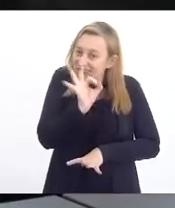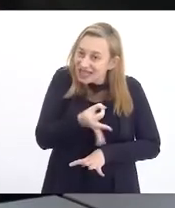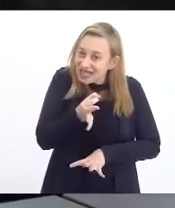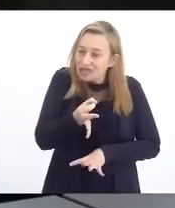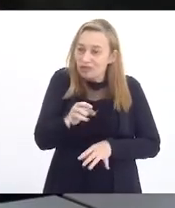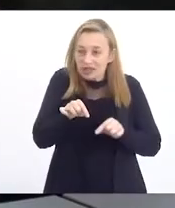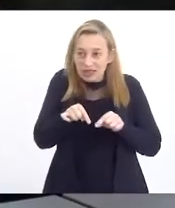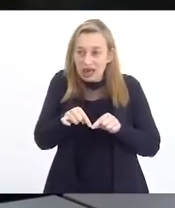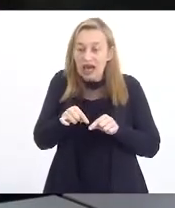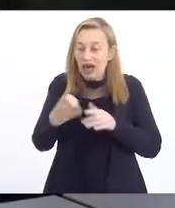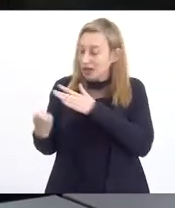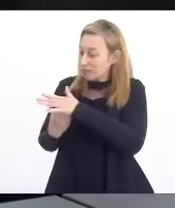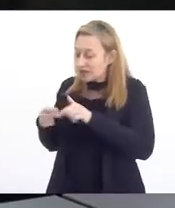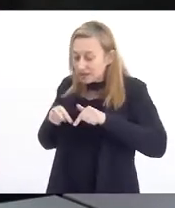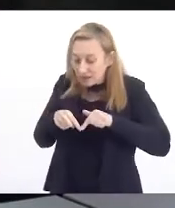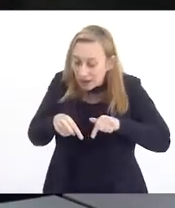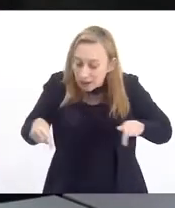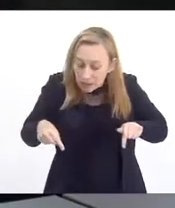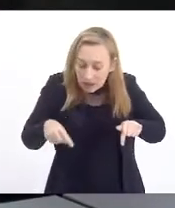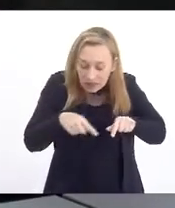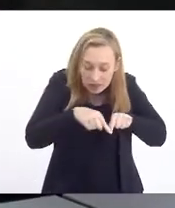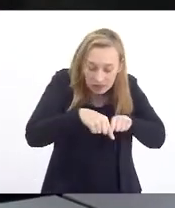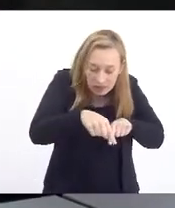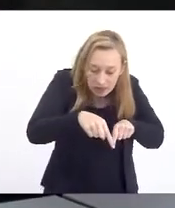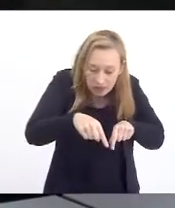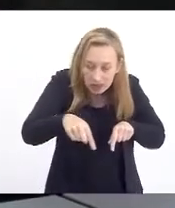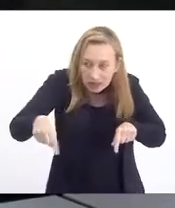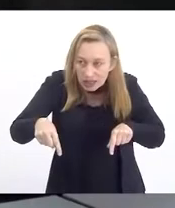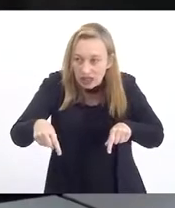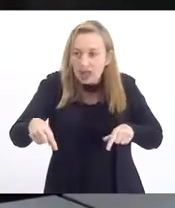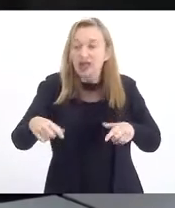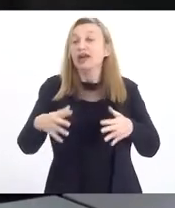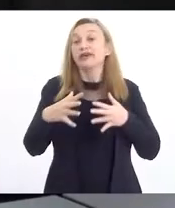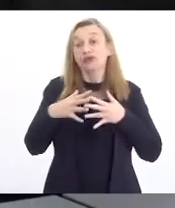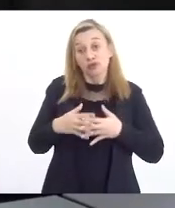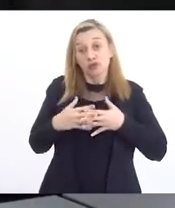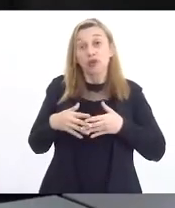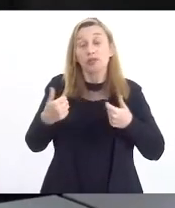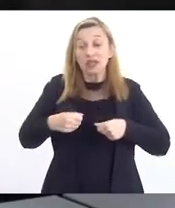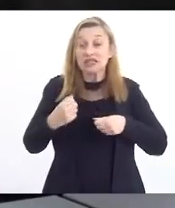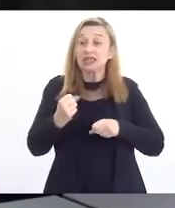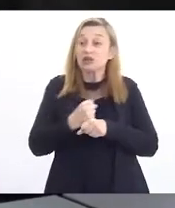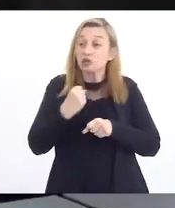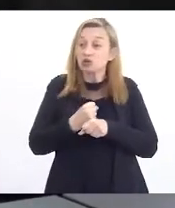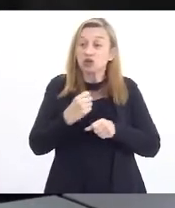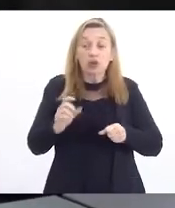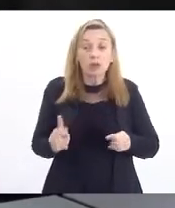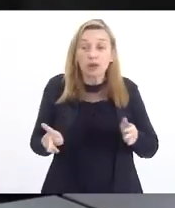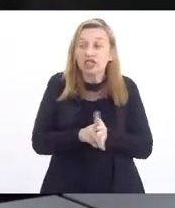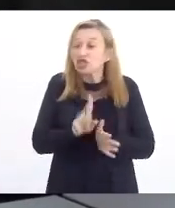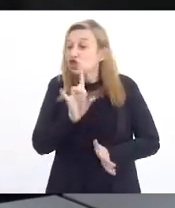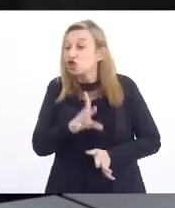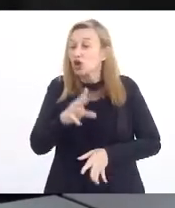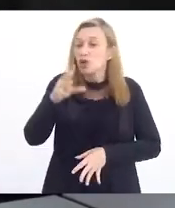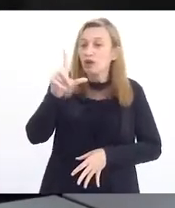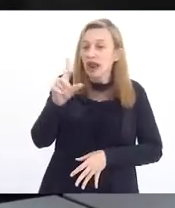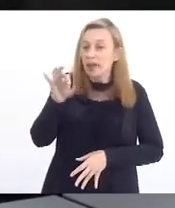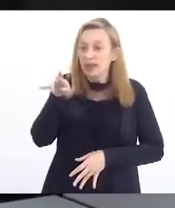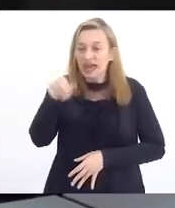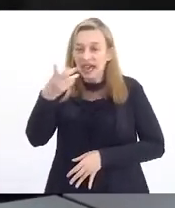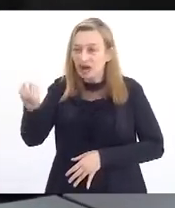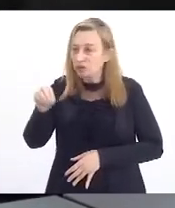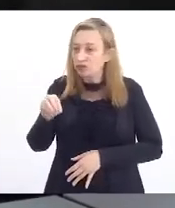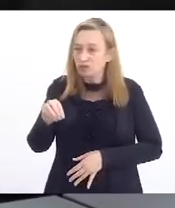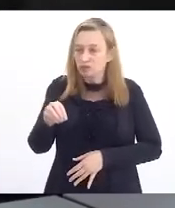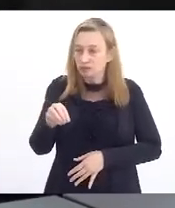medir. Os encaixes são diferentes. É um motor totalmente complexo. Ele tem que ser construído para o Lameirão apenas. Se você for na VEG, em qualquer